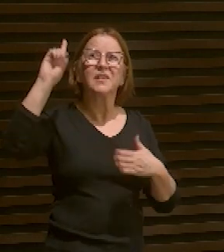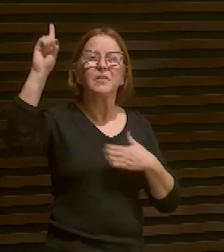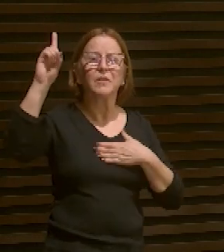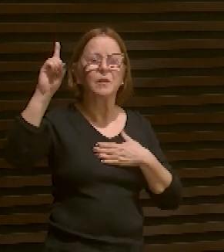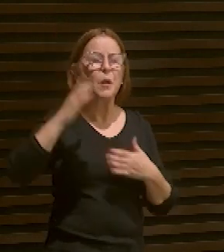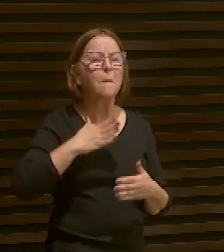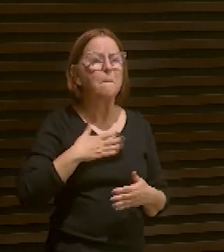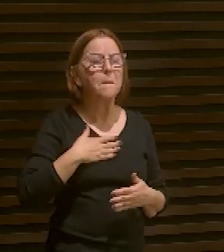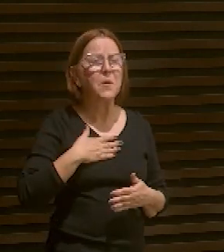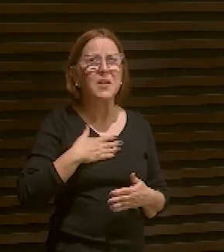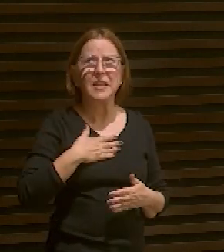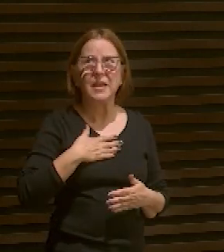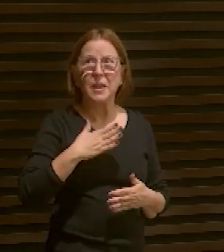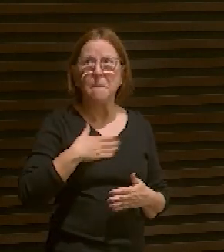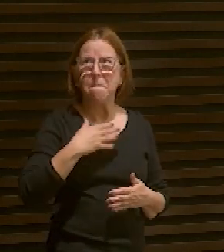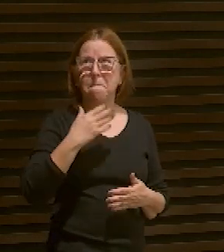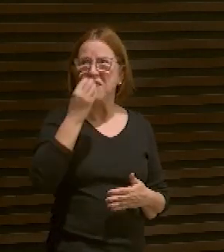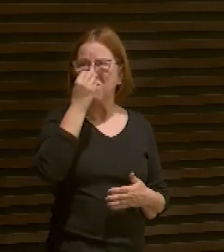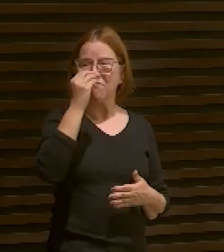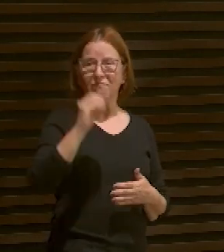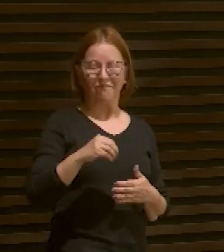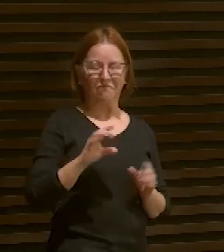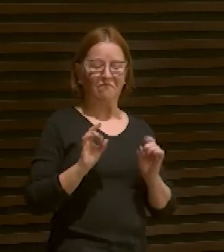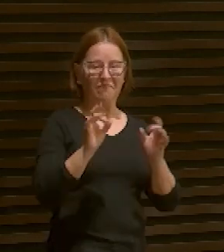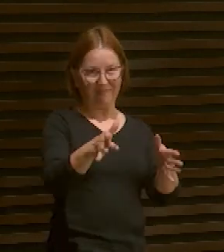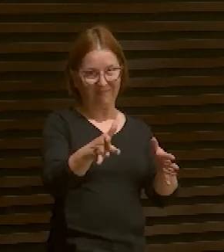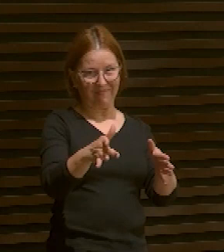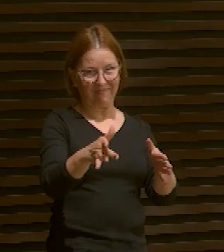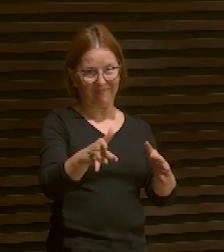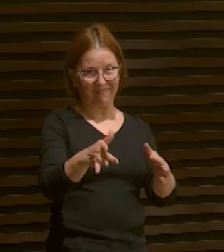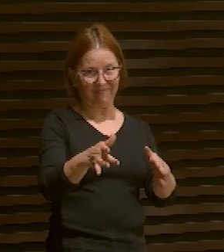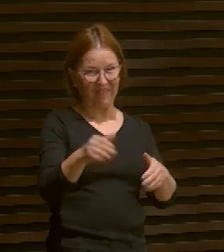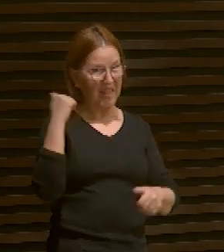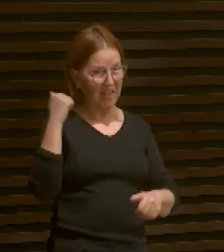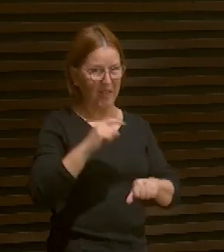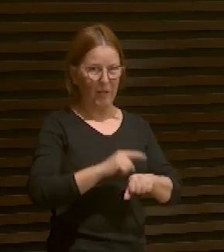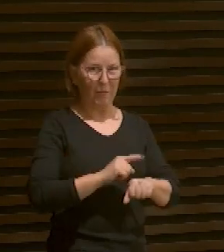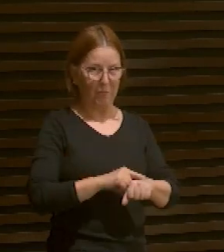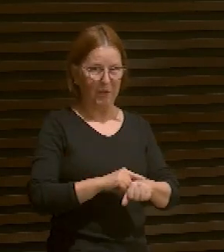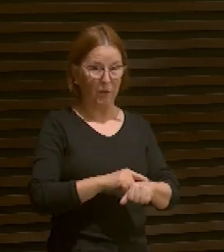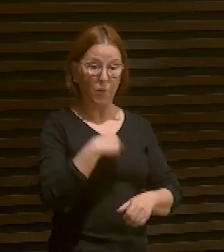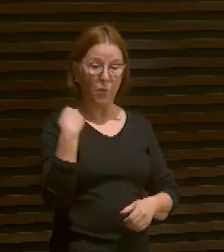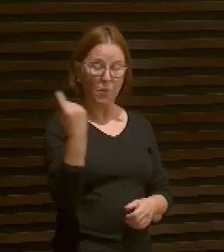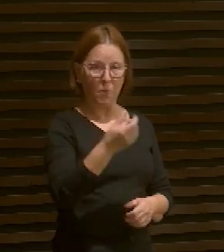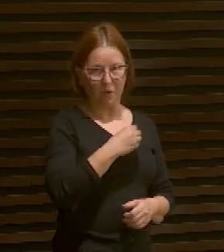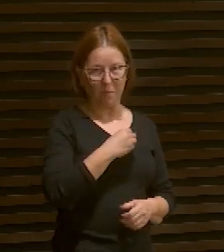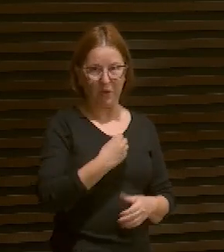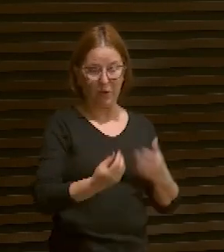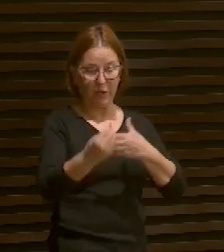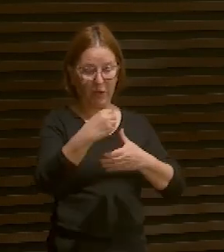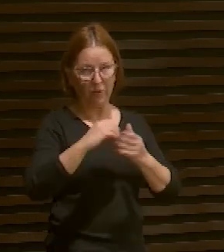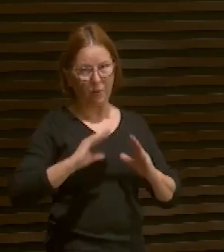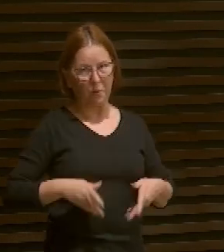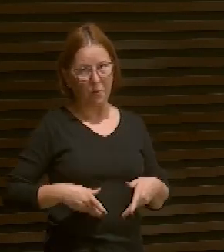me desamparaste? Naquele momento que o nosso pecado entrou no corpo de Cristo, O